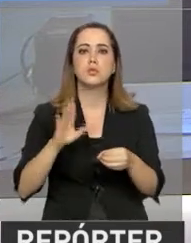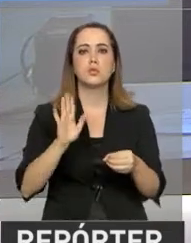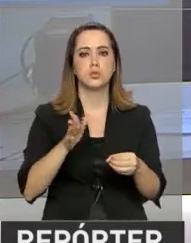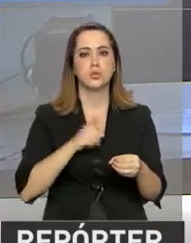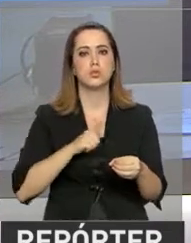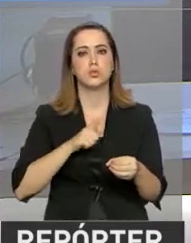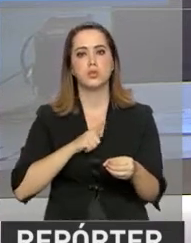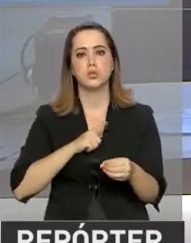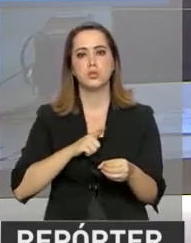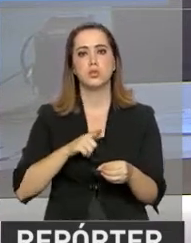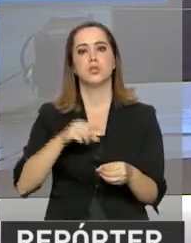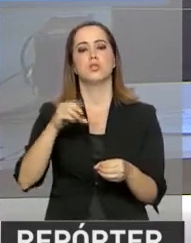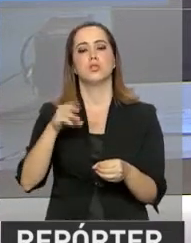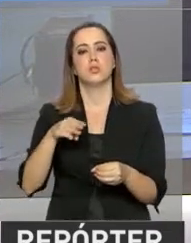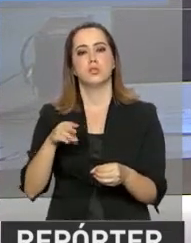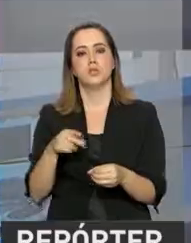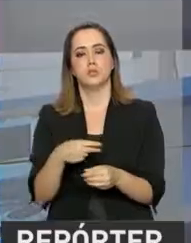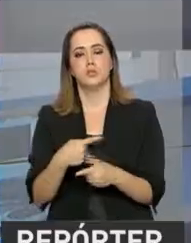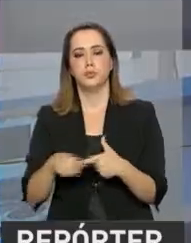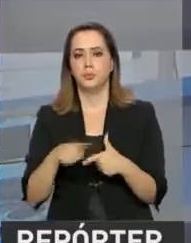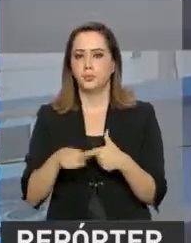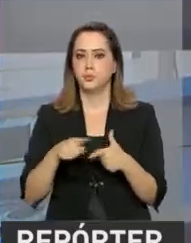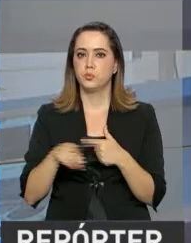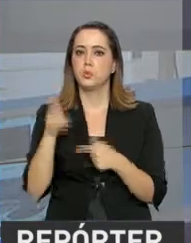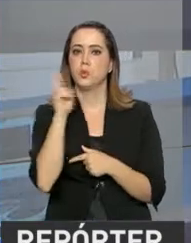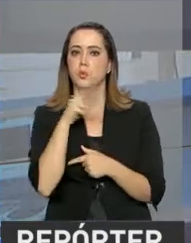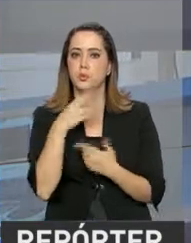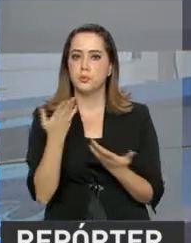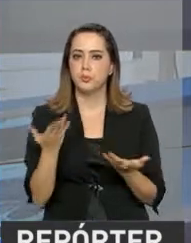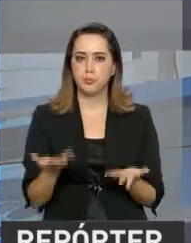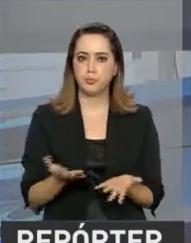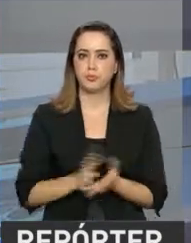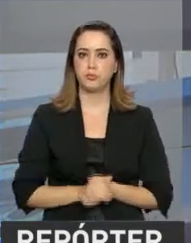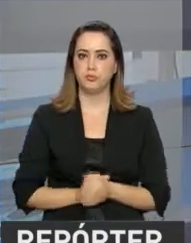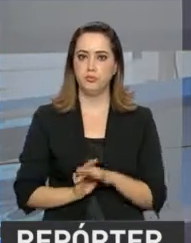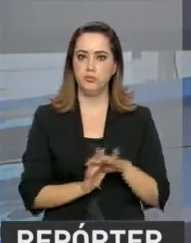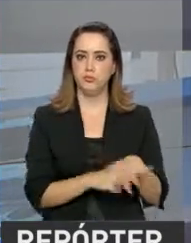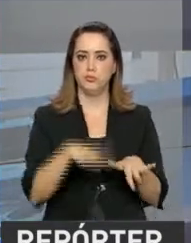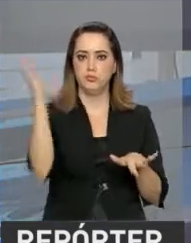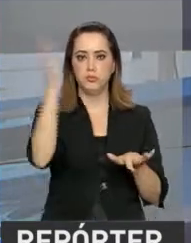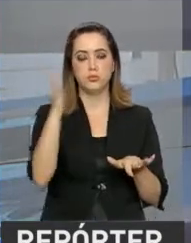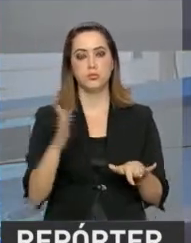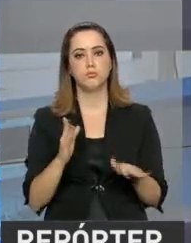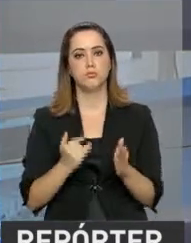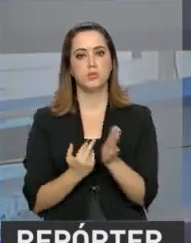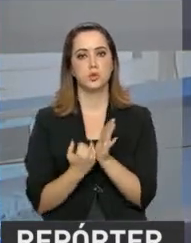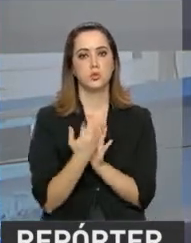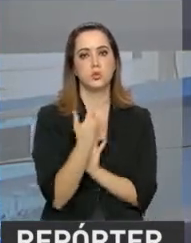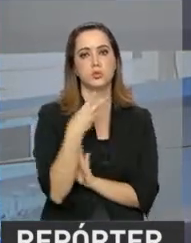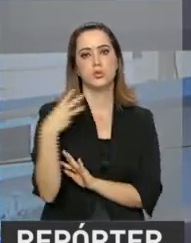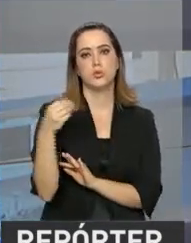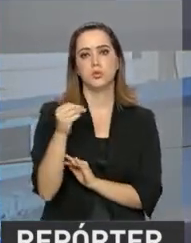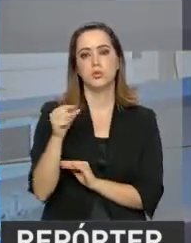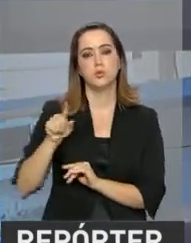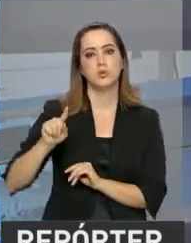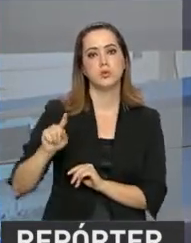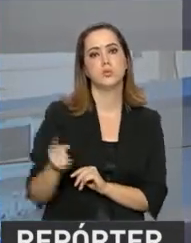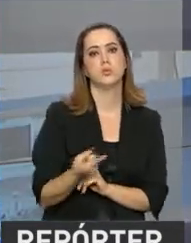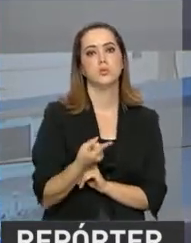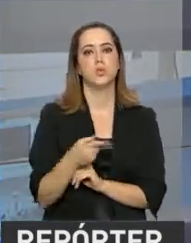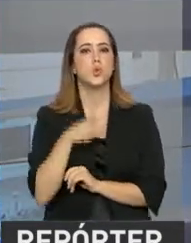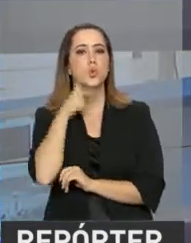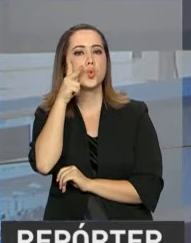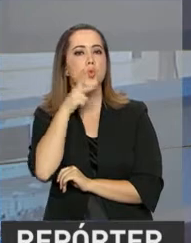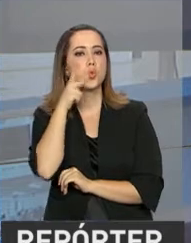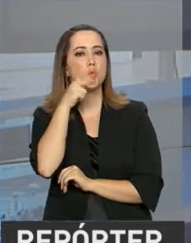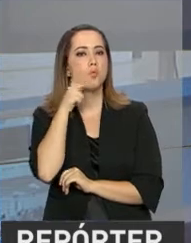a situação de emergência. O Brasil produz mais de 300 milhões de litros de vinho por ano. A maior